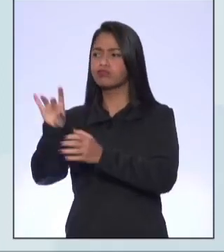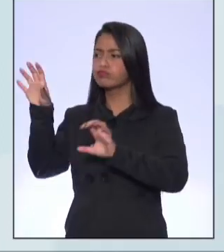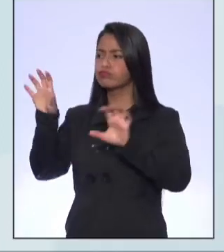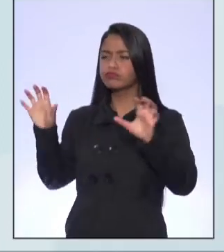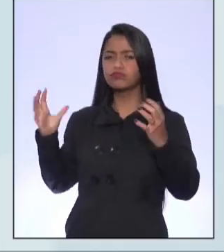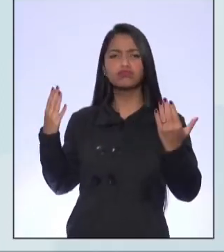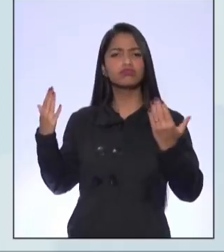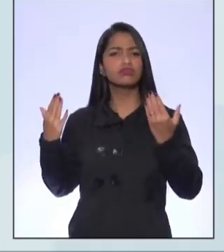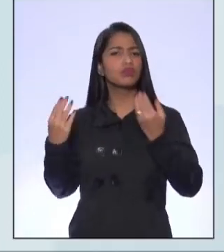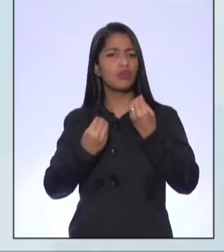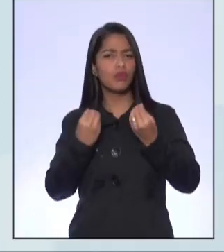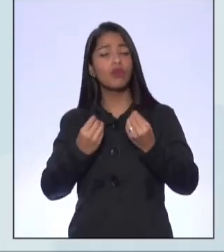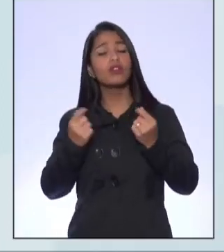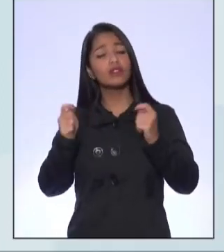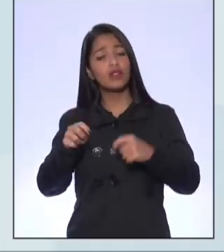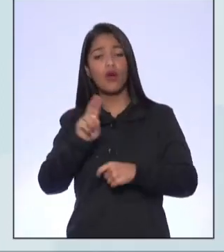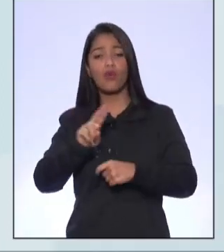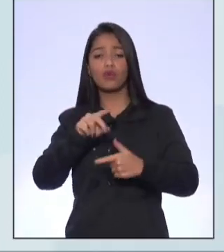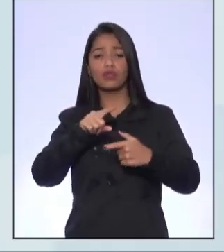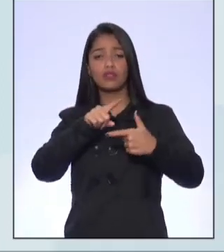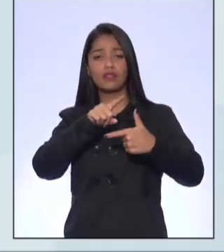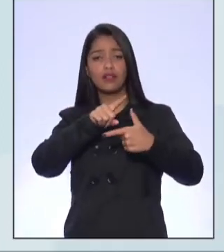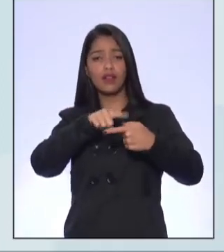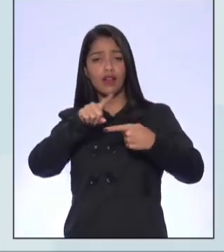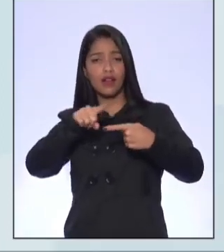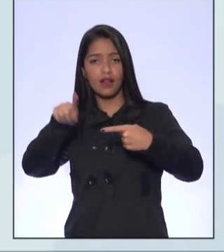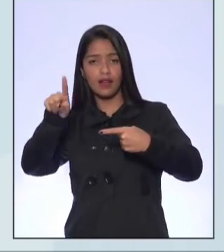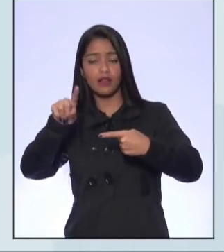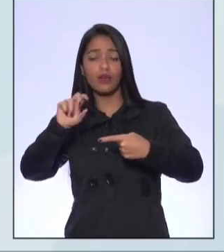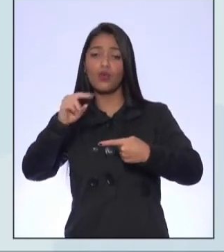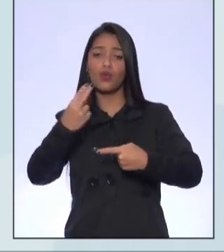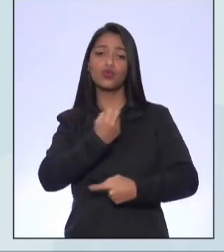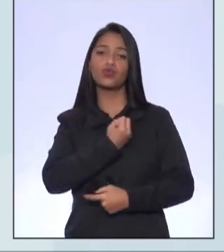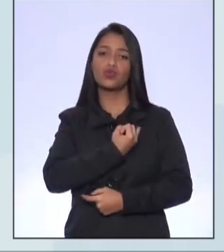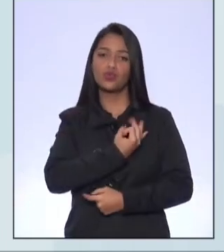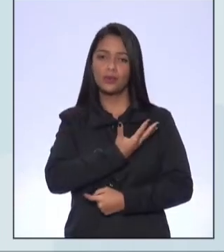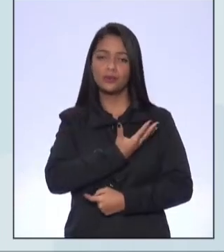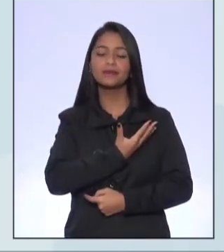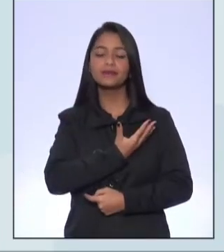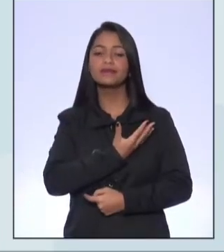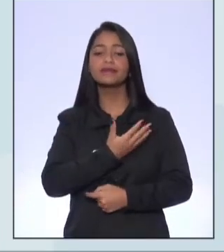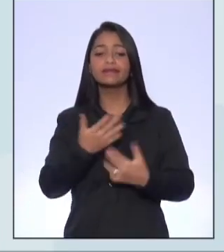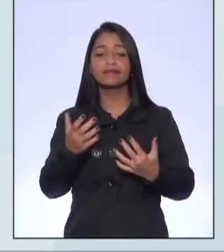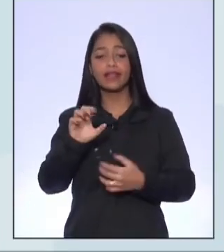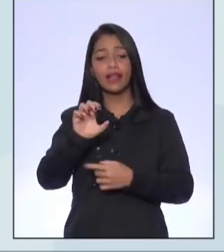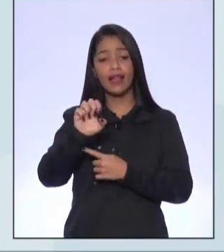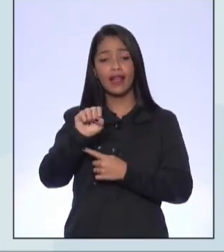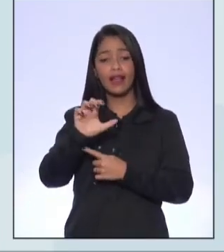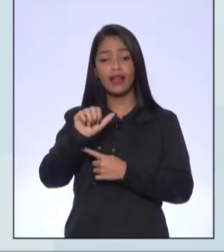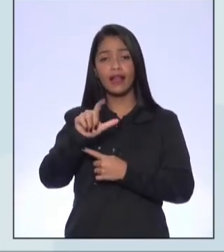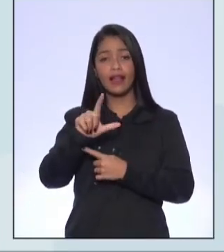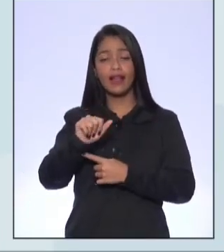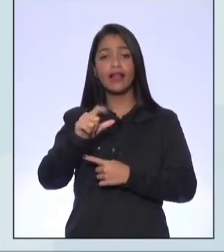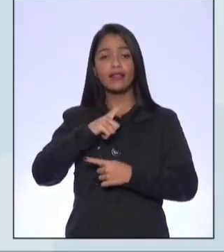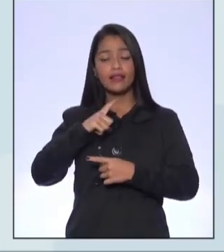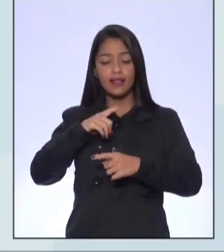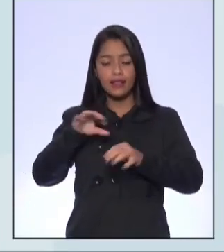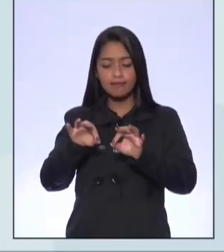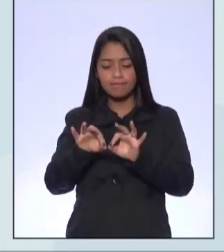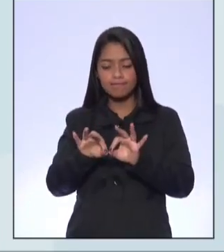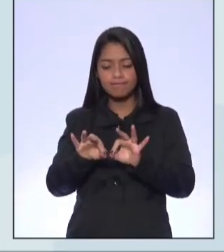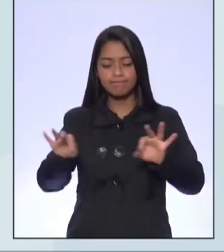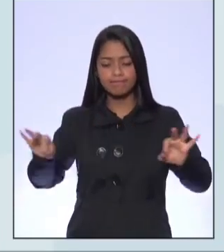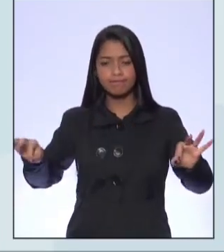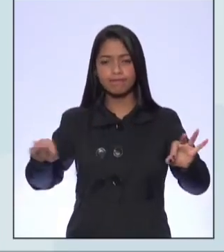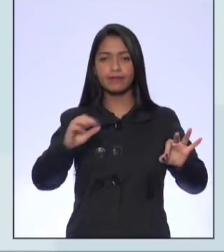gráfica ou numérica. A escala desse mapa está numa razão em centímetros. Então, ela geralmente aparece no canto